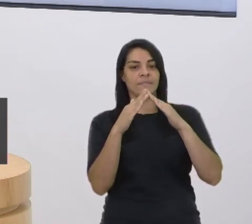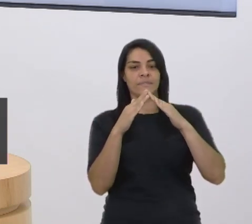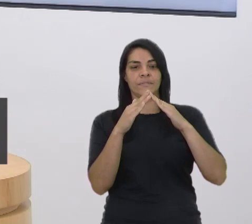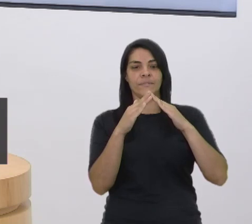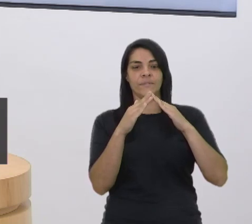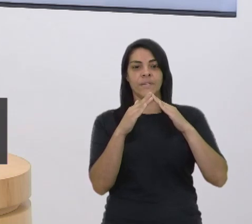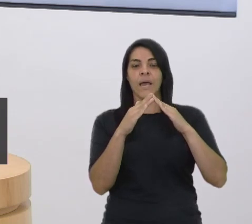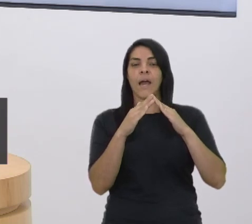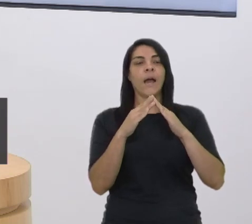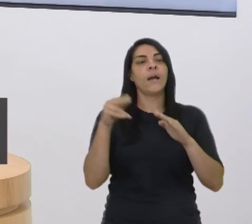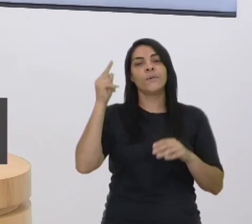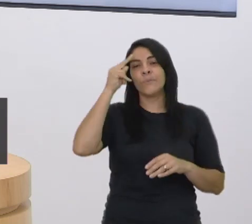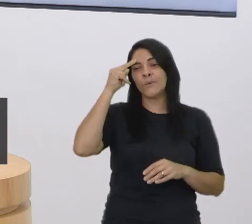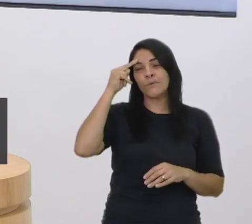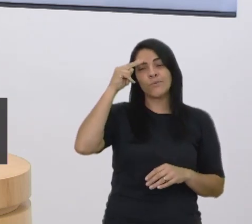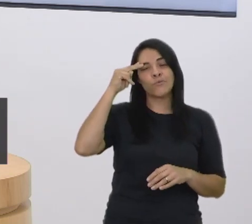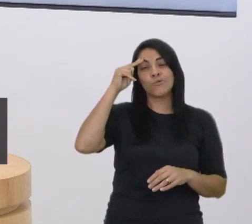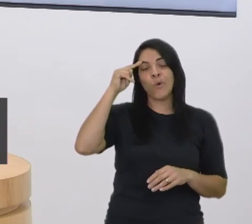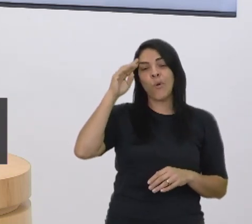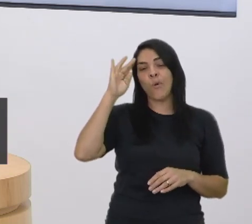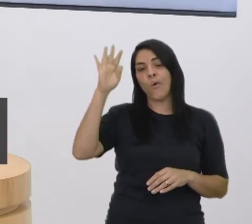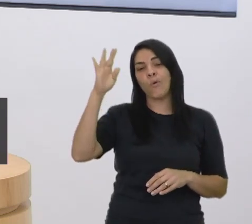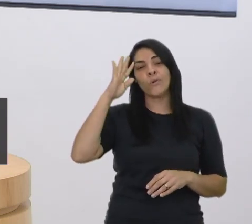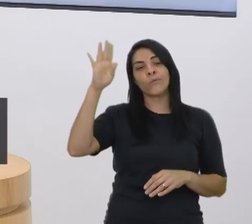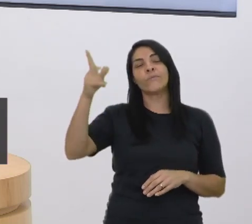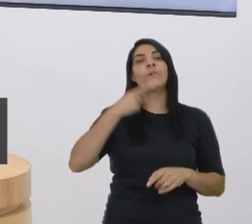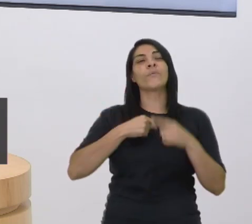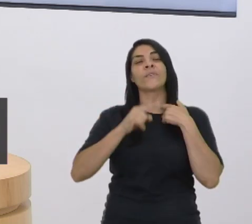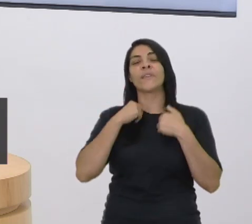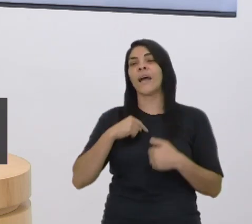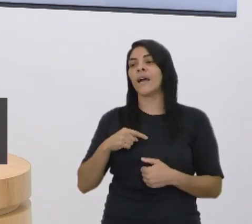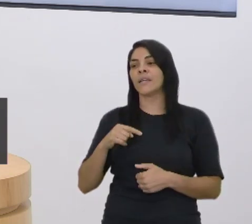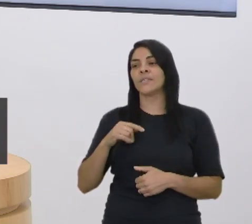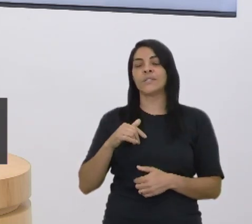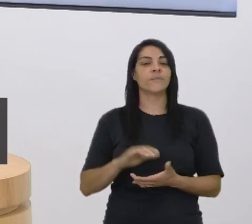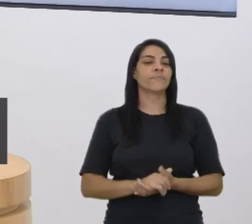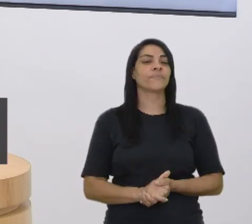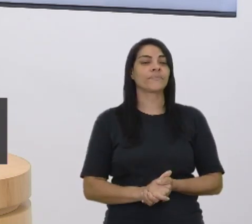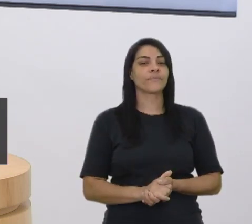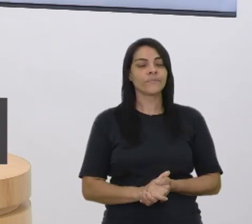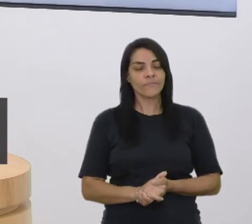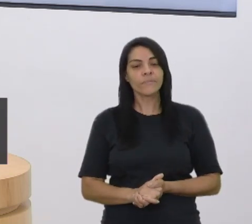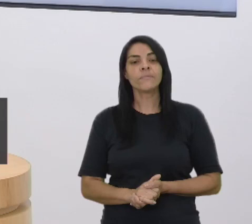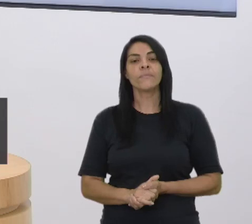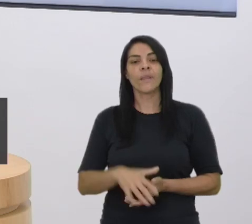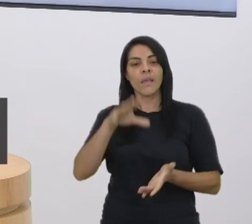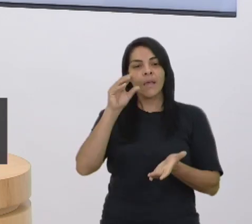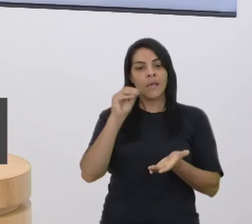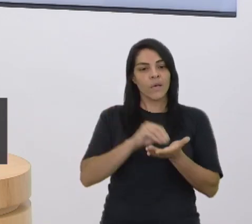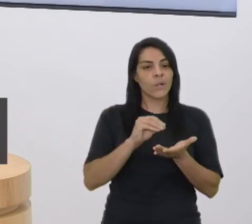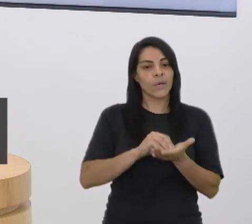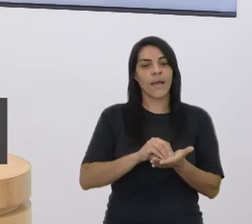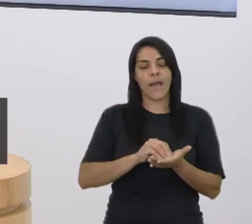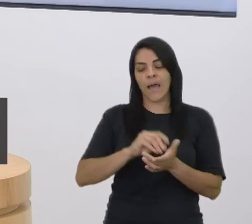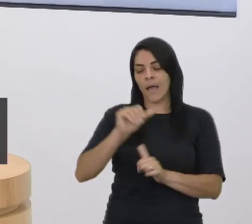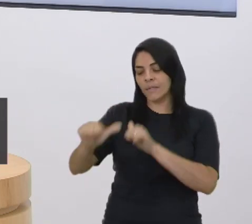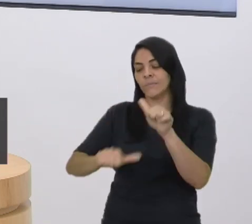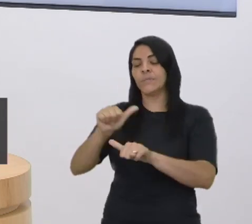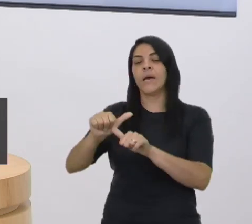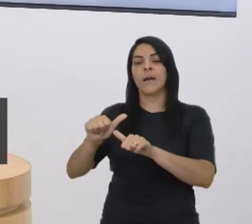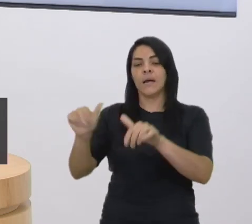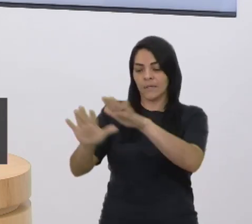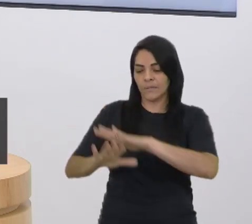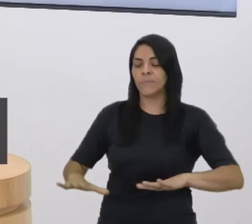aquele sonho, né, clichê. O fato de você mudar o ambiente ali,